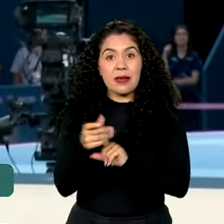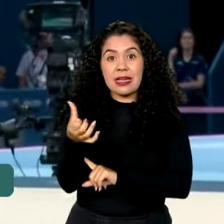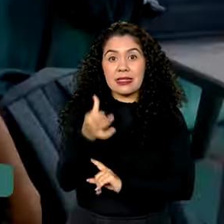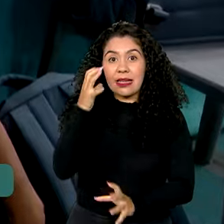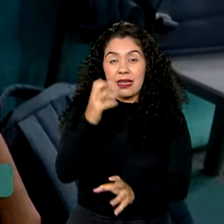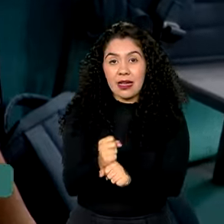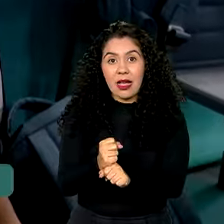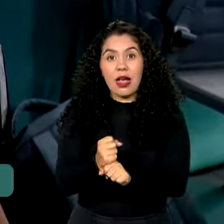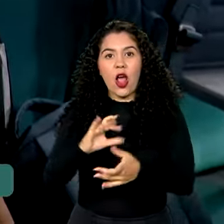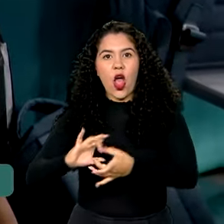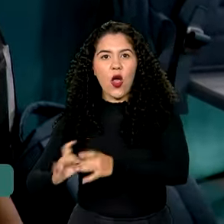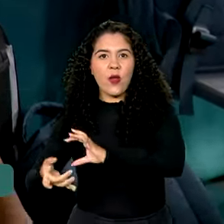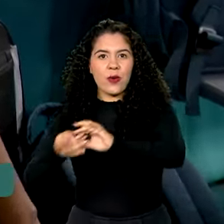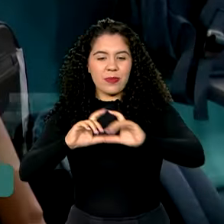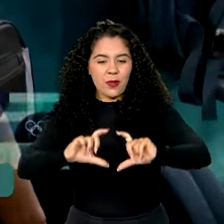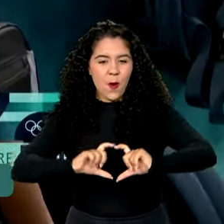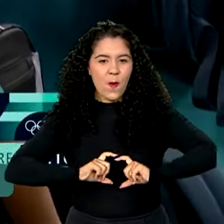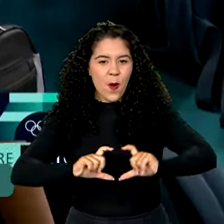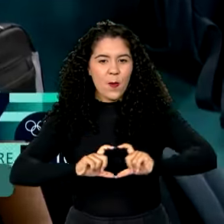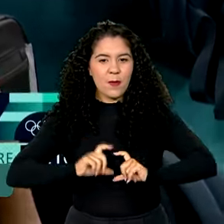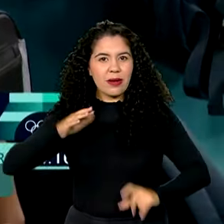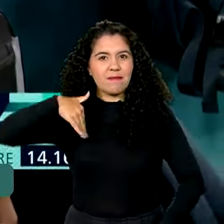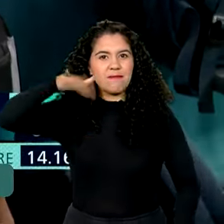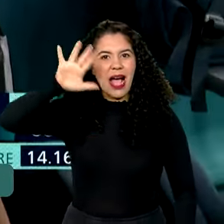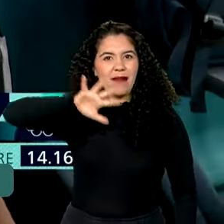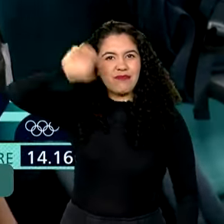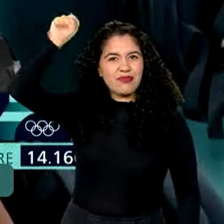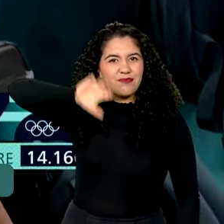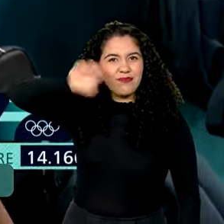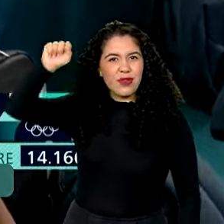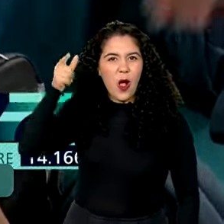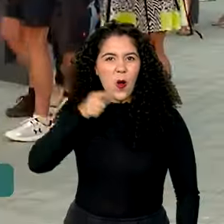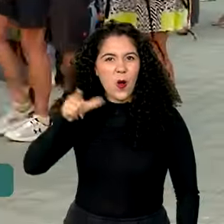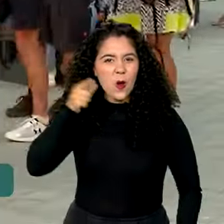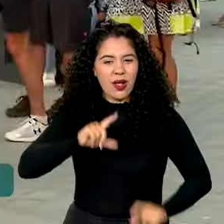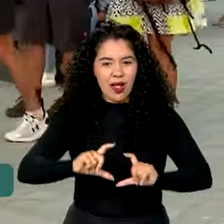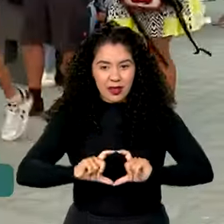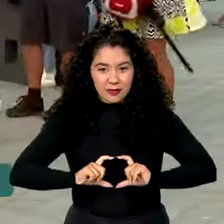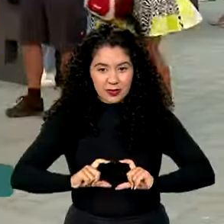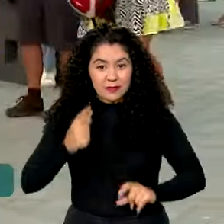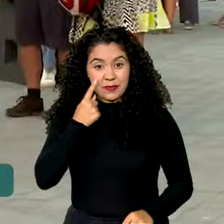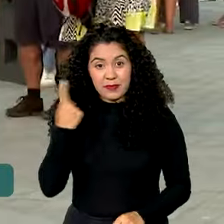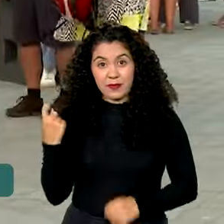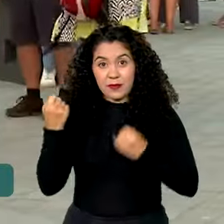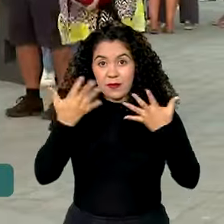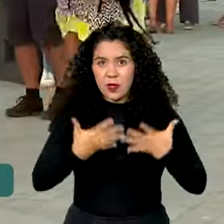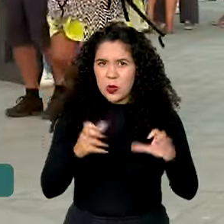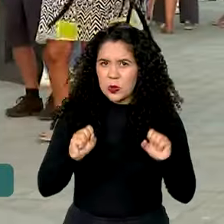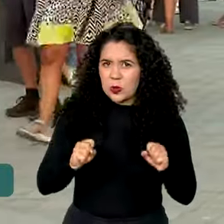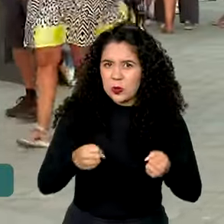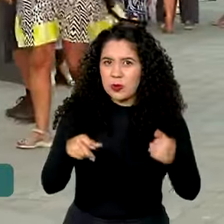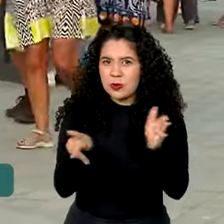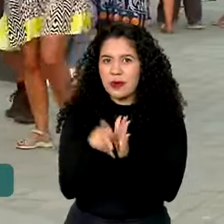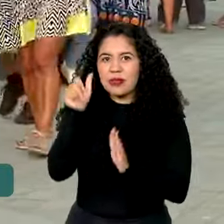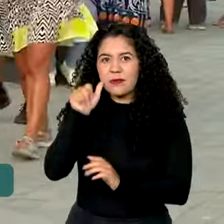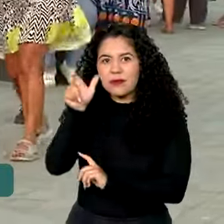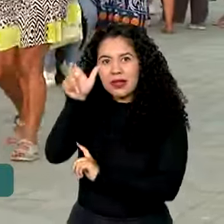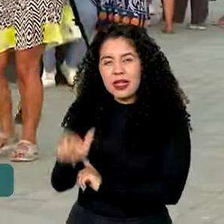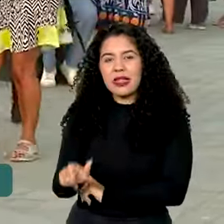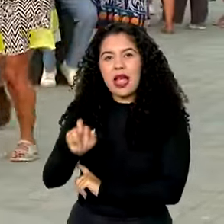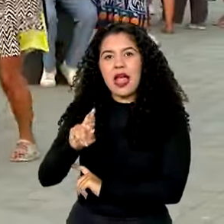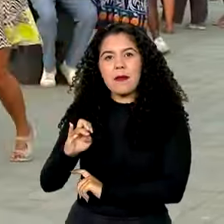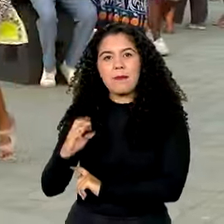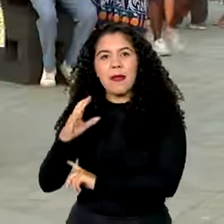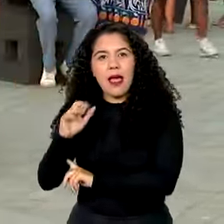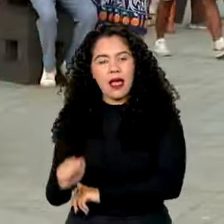25 anos, ela já é a maior medalhista de todos os tempos. O desempenho de Rebeca aqui em Paris consolidou o